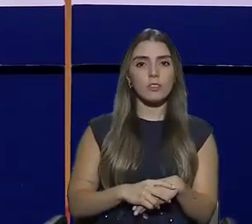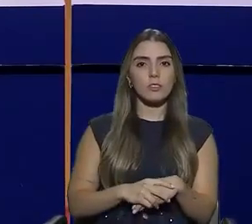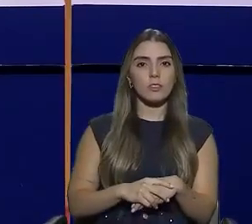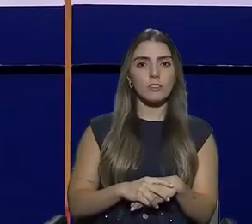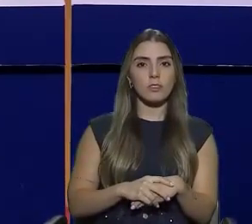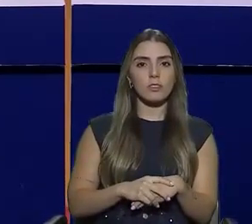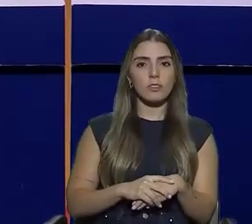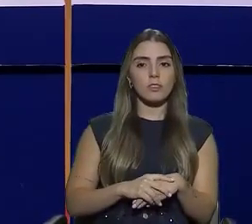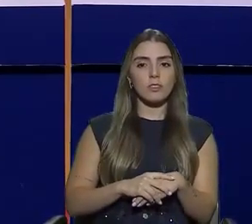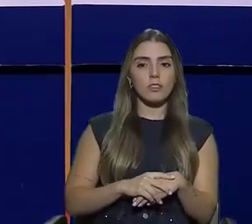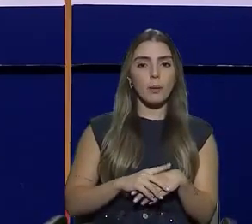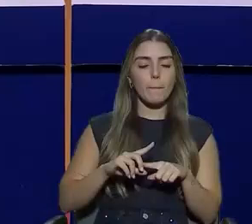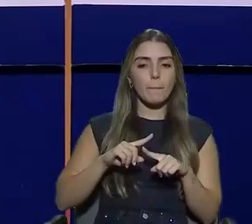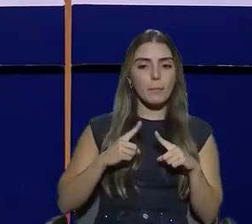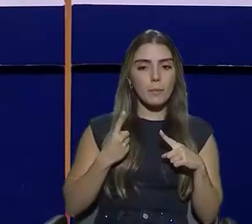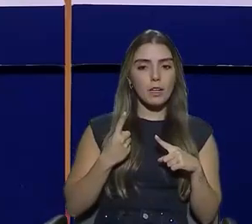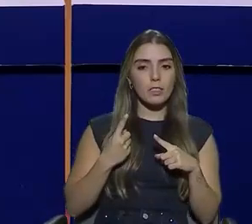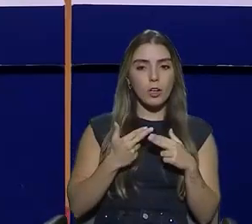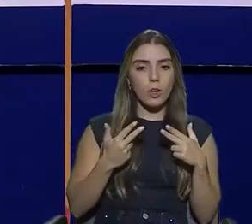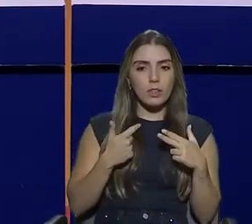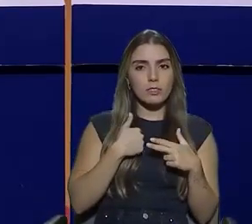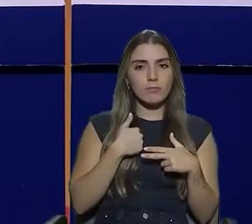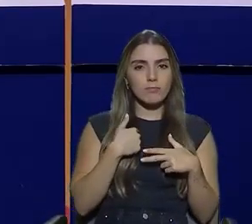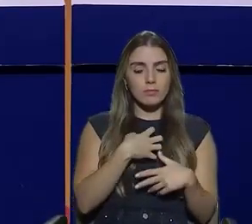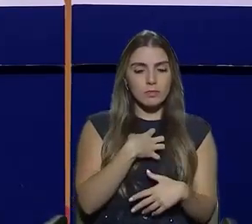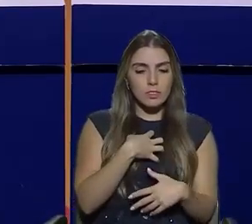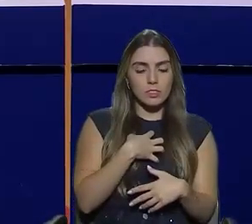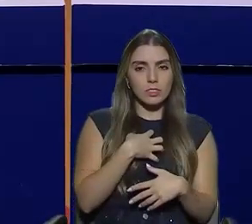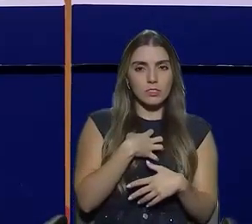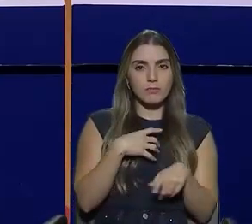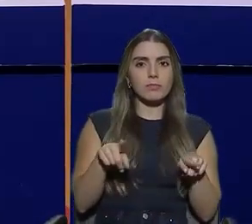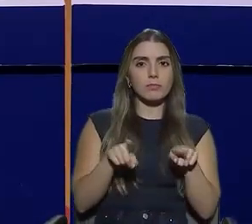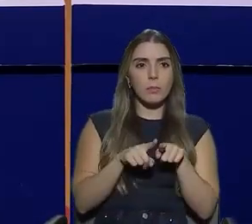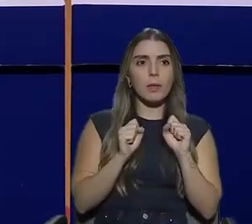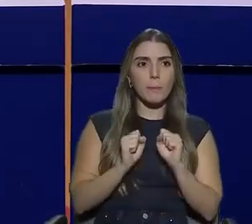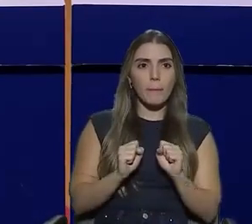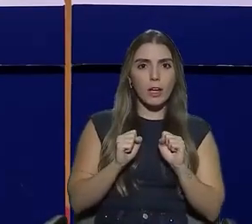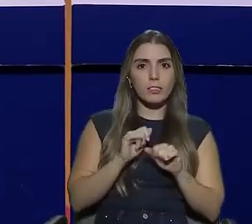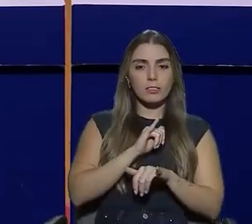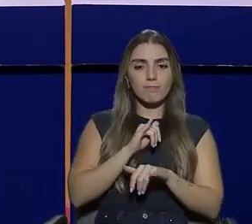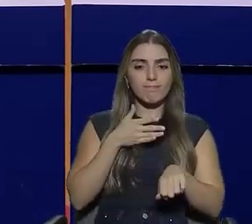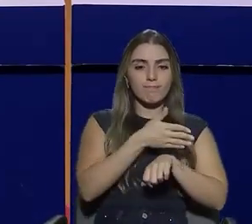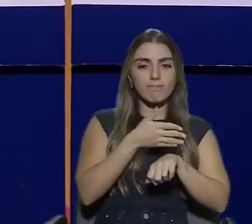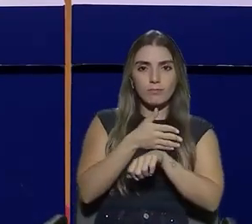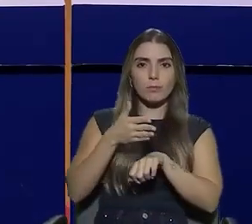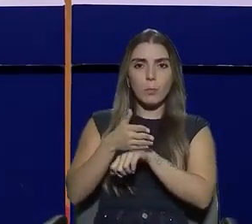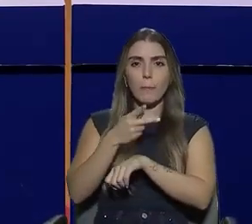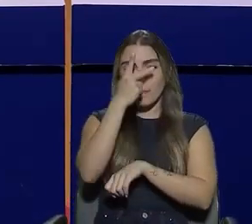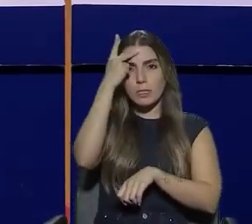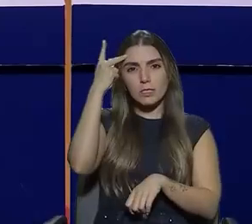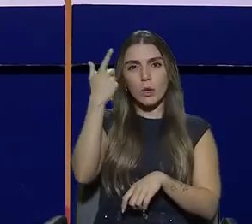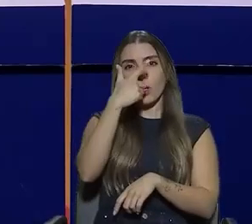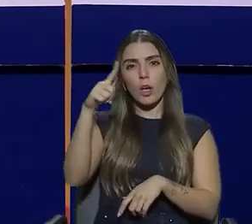me tocou e que pode atravessar outras pessoas também, e não necessariamente eu